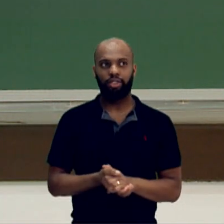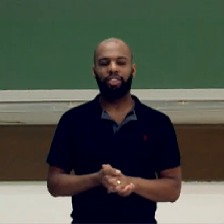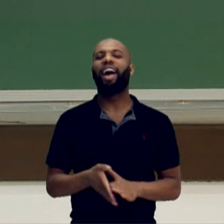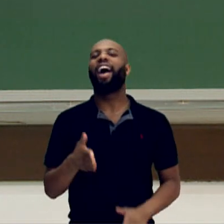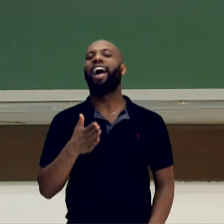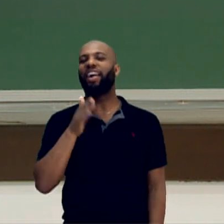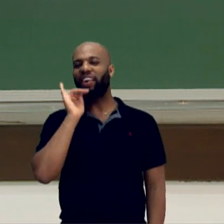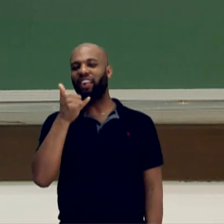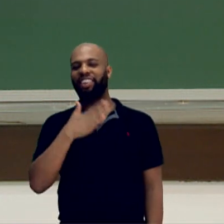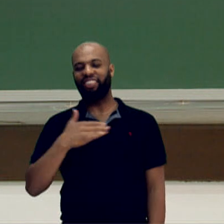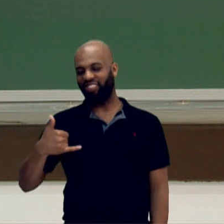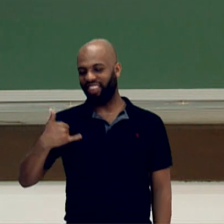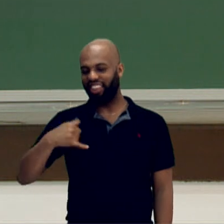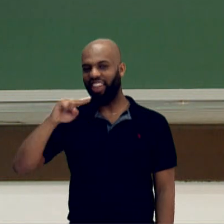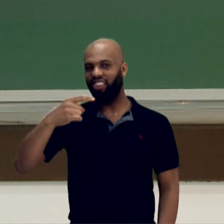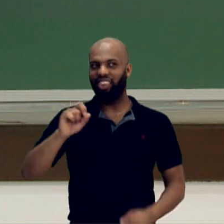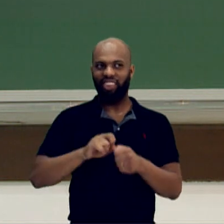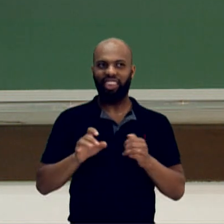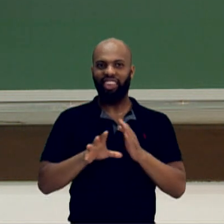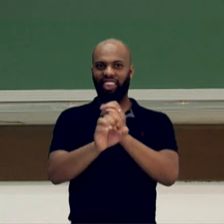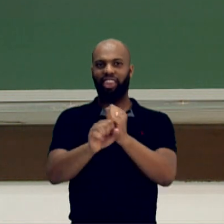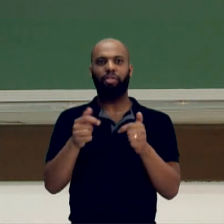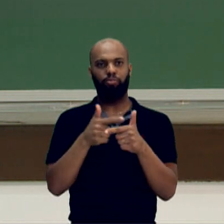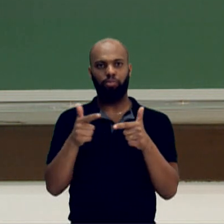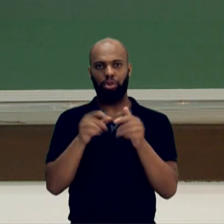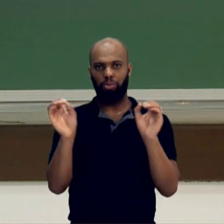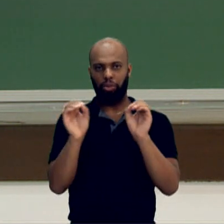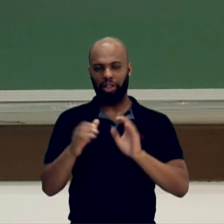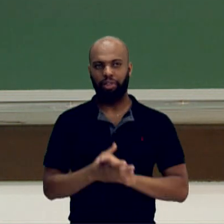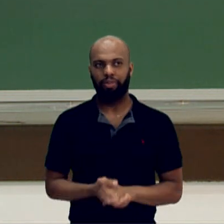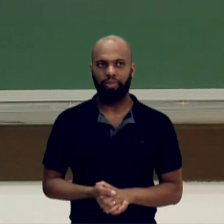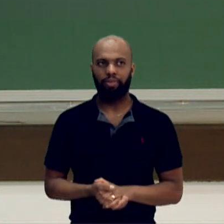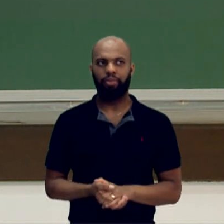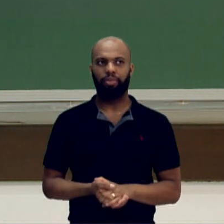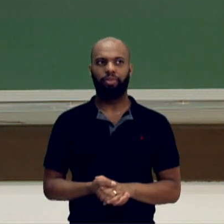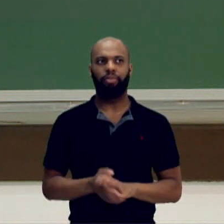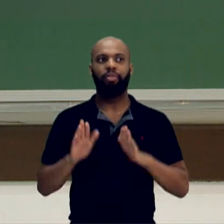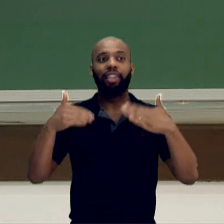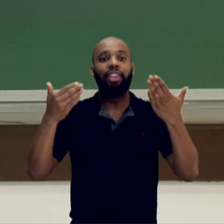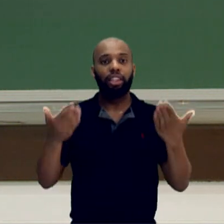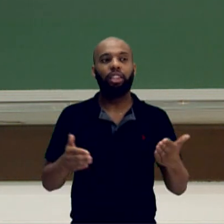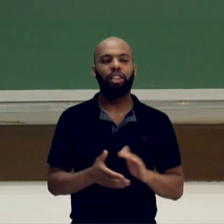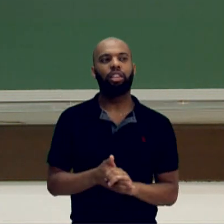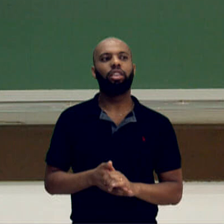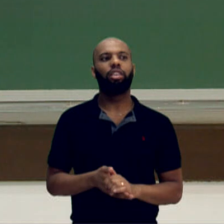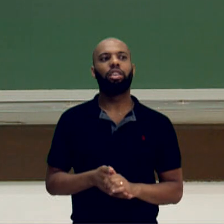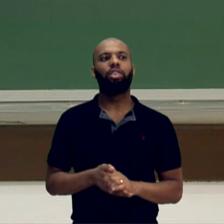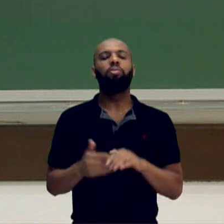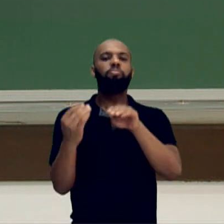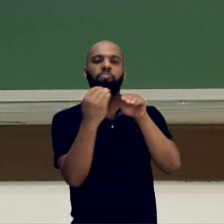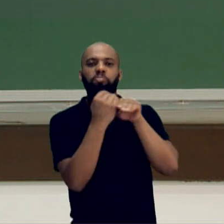bem. Então, essas terras precisavam ser medidas, pois os impostos eram cobrados por essa